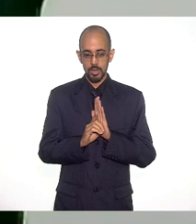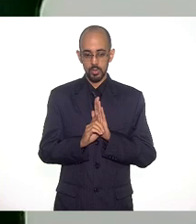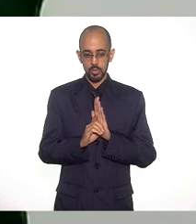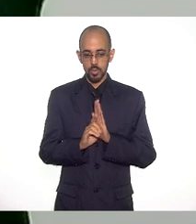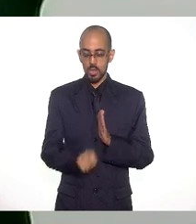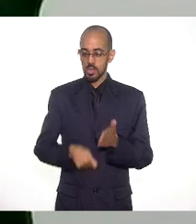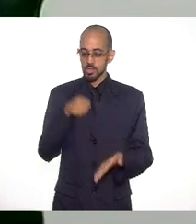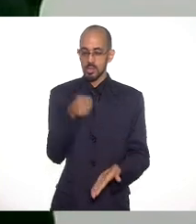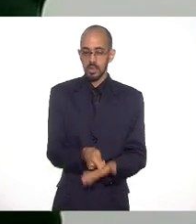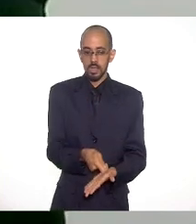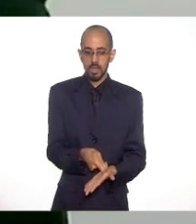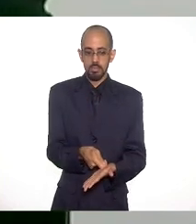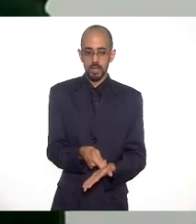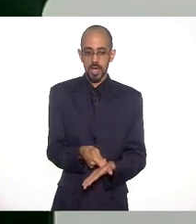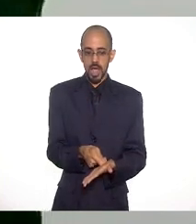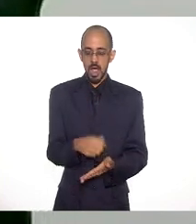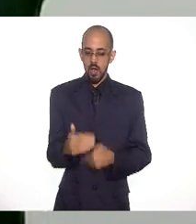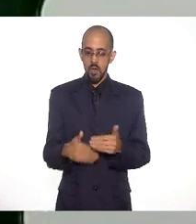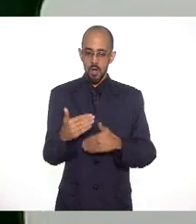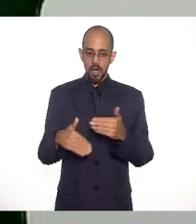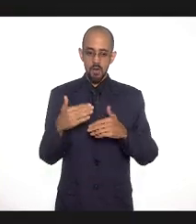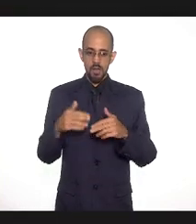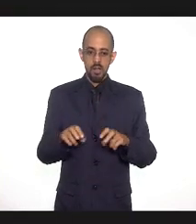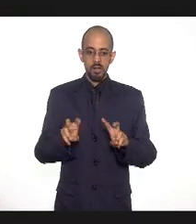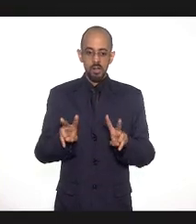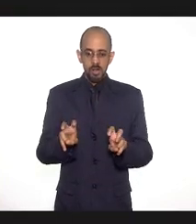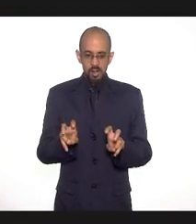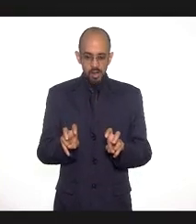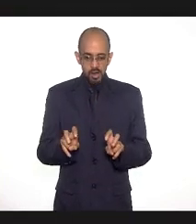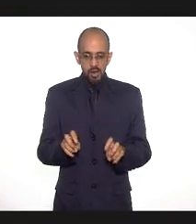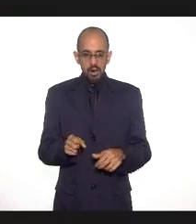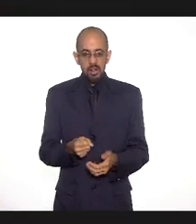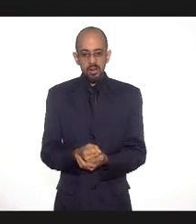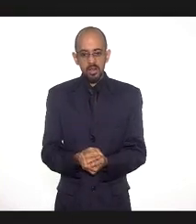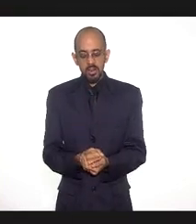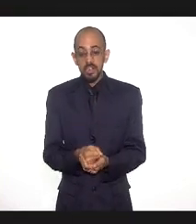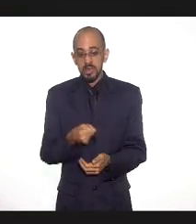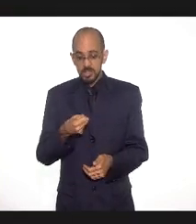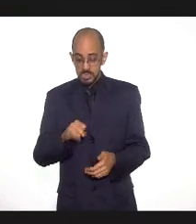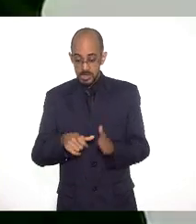determinar o avanço desse tempo. Se não for previamente autorizado.